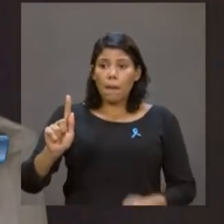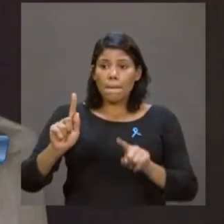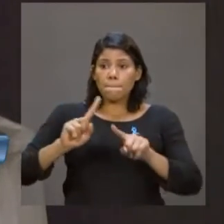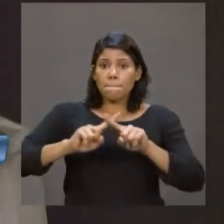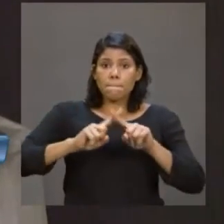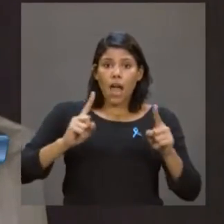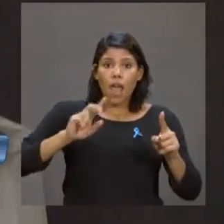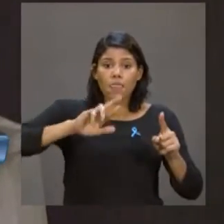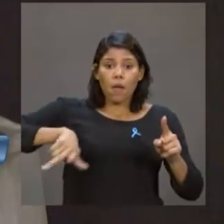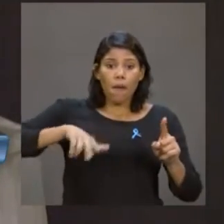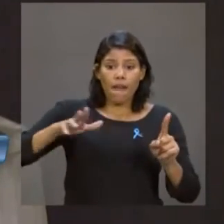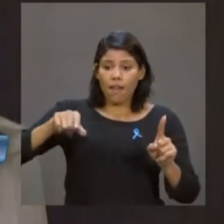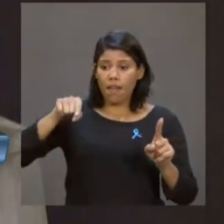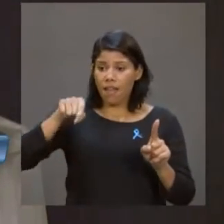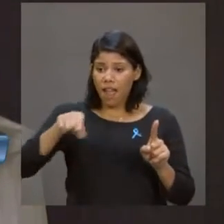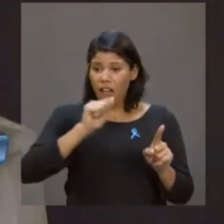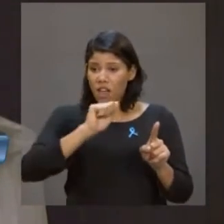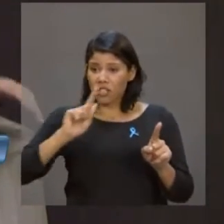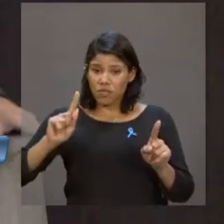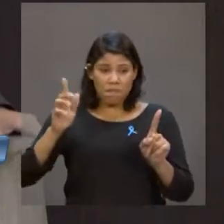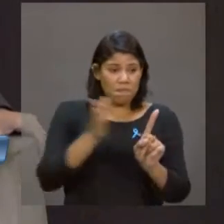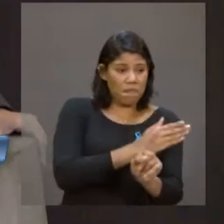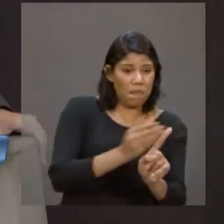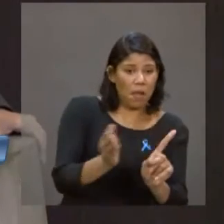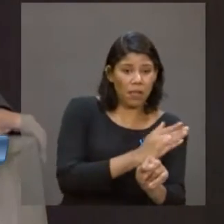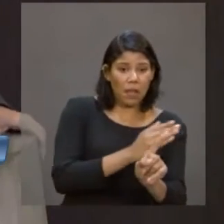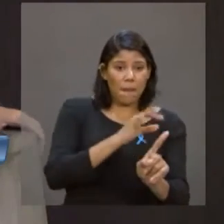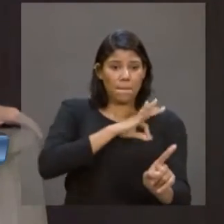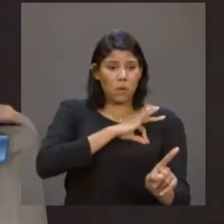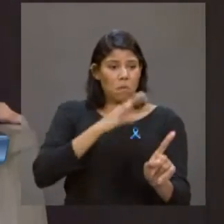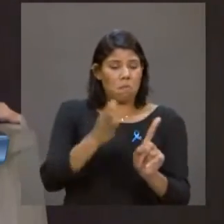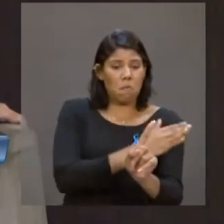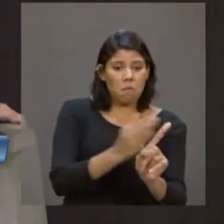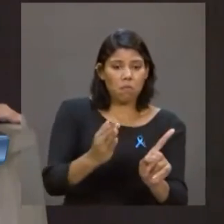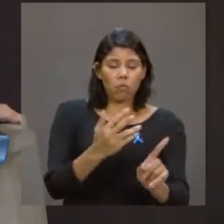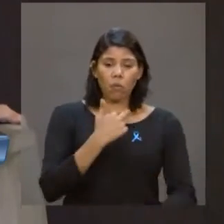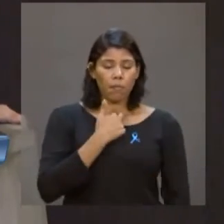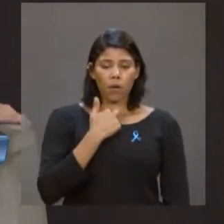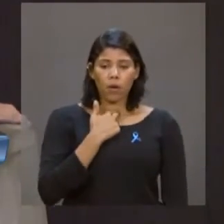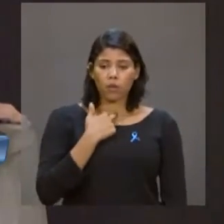tortura. Buscar a justa medida, é isso que falta.